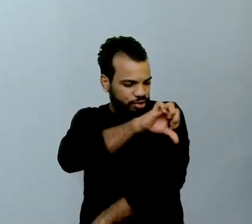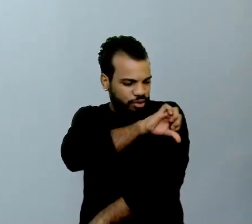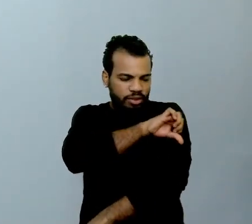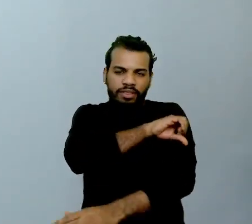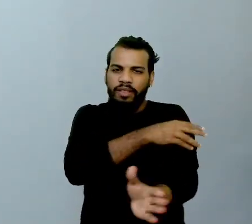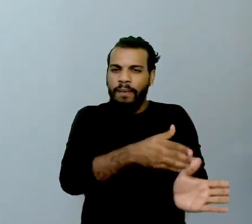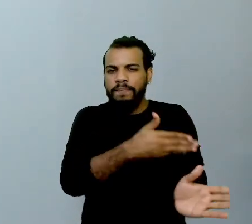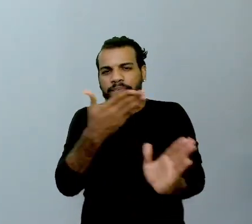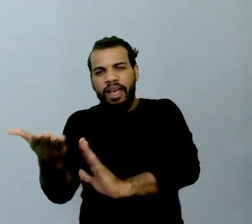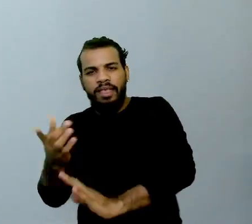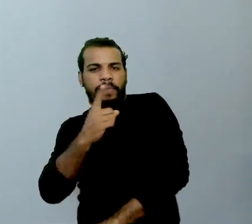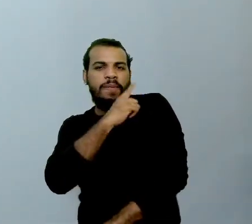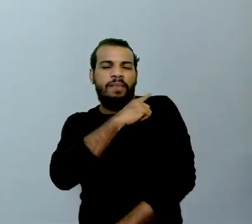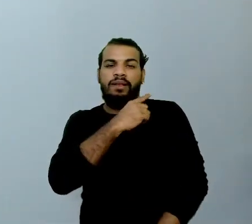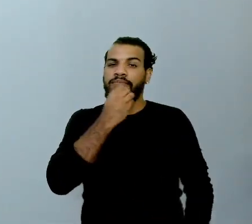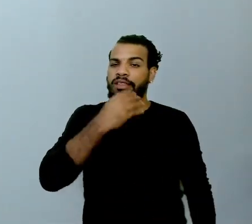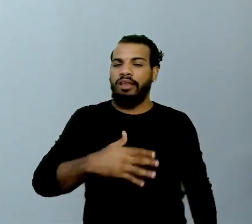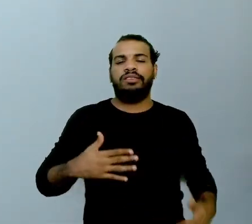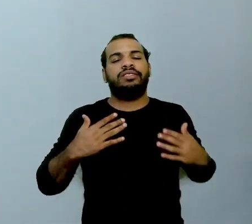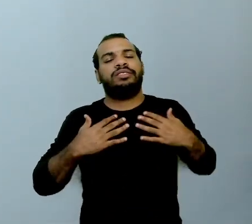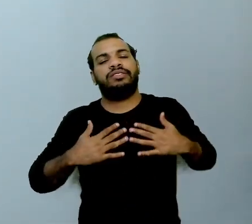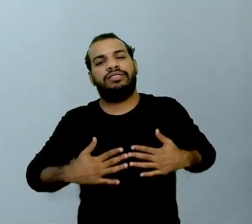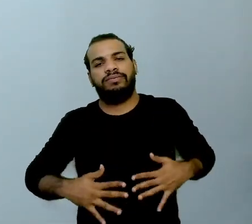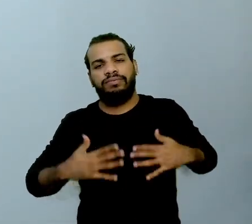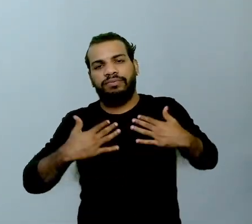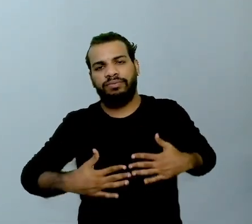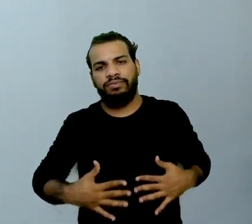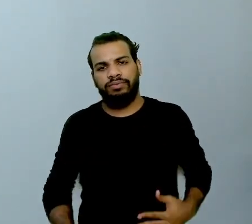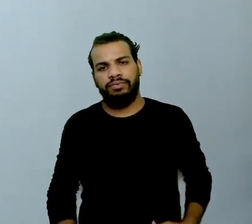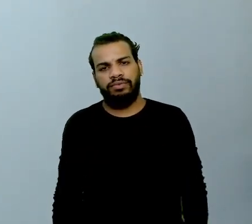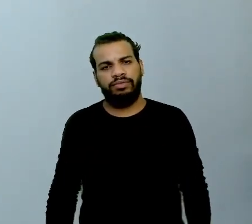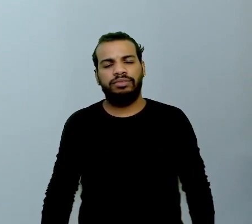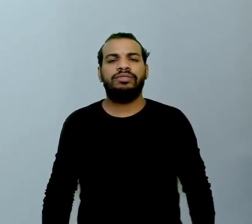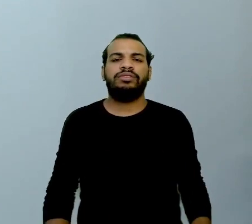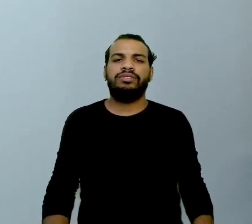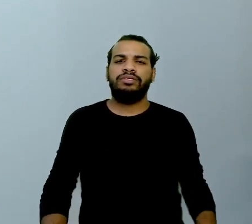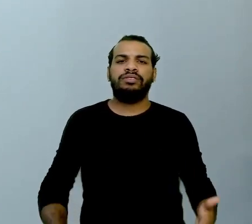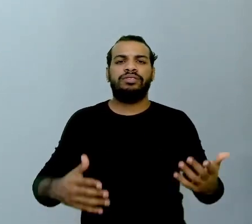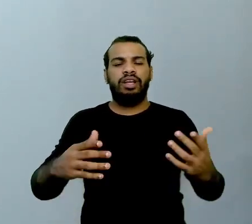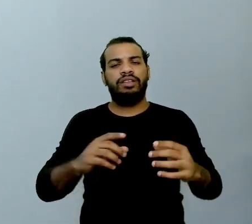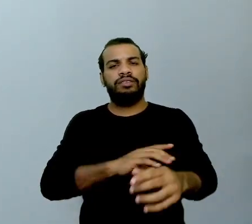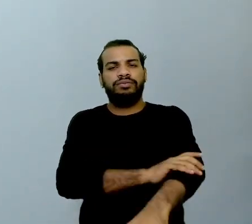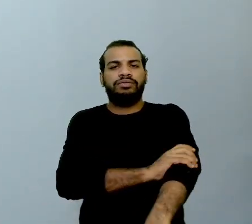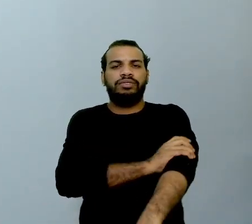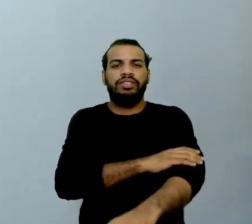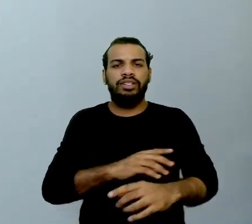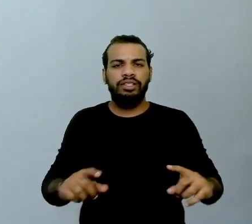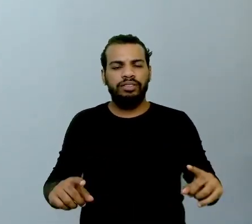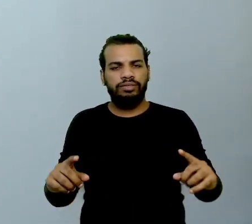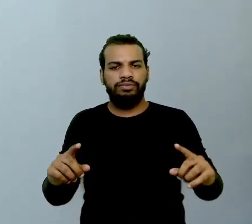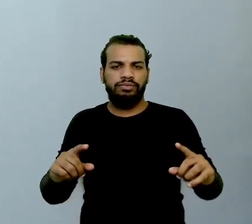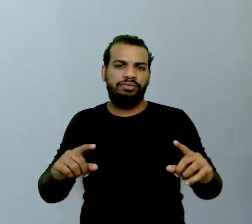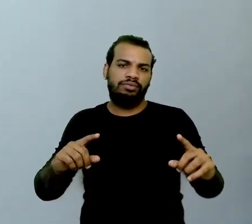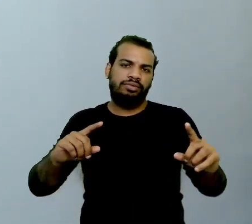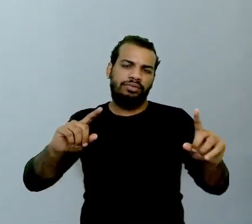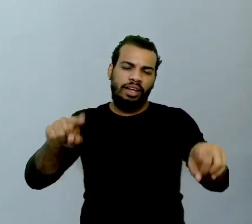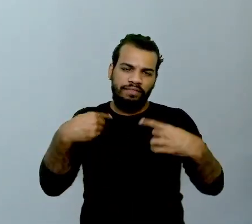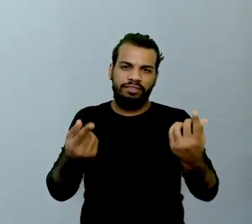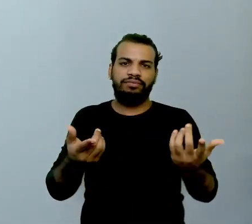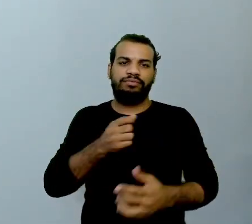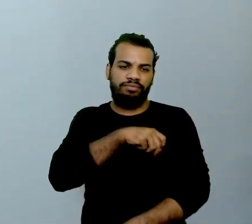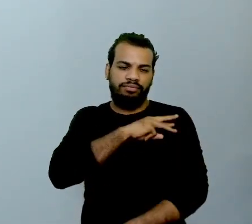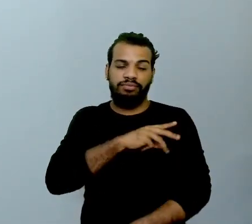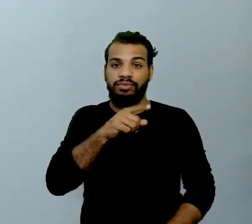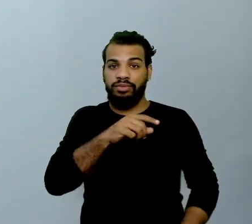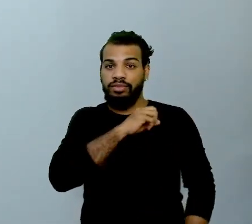forma tranquila, para que você fique preparado para os novos desafios que lhe esperam no ensino médio. Então, quando você chegar no